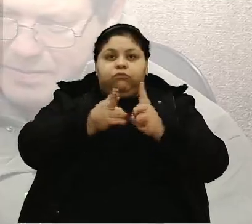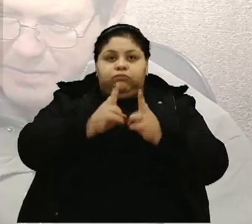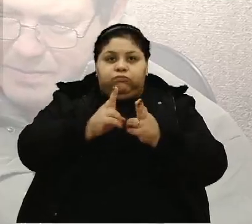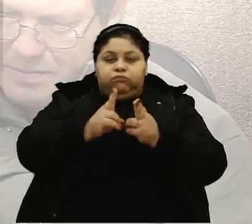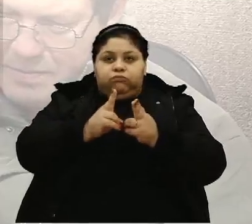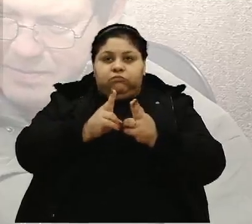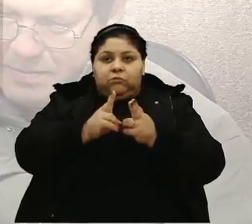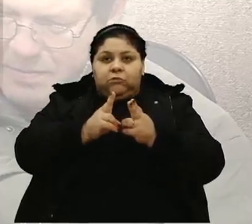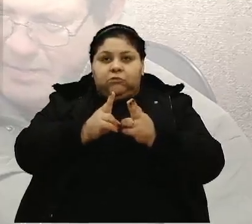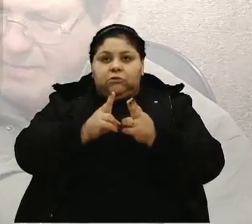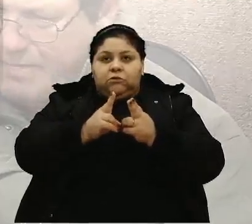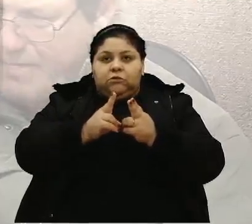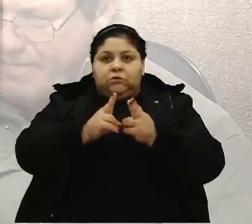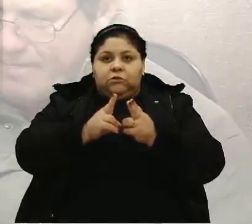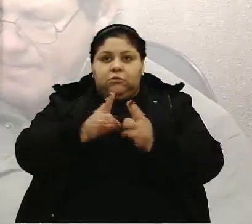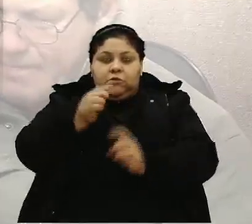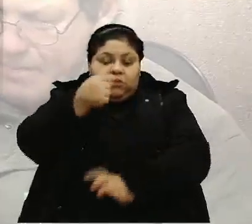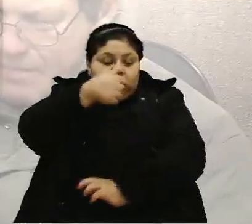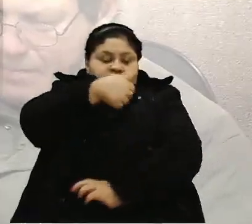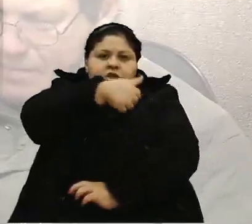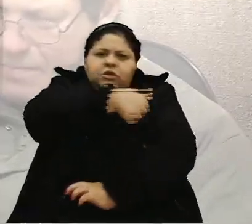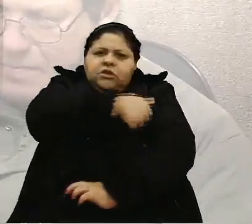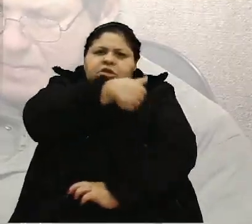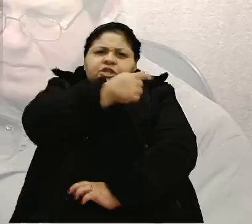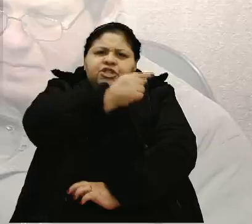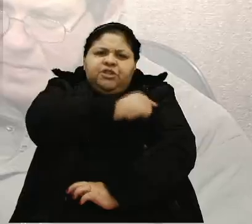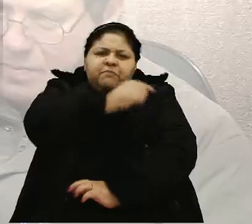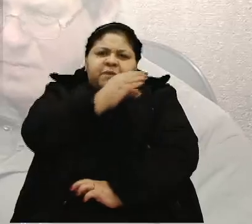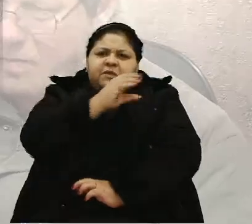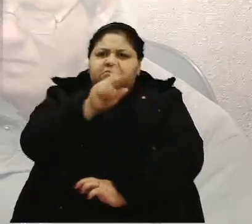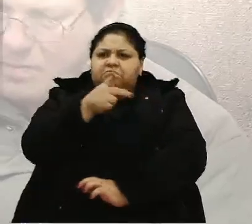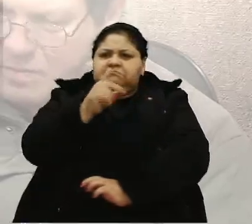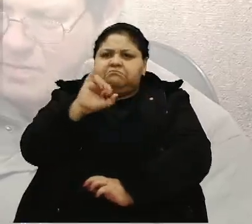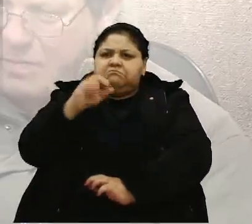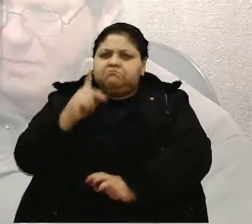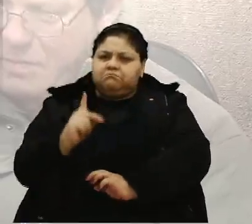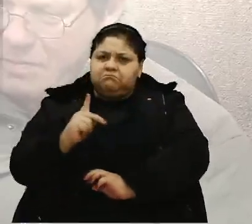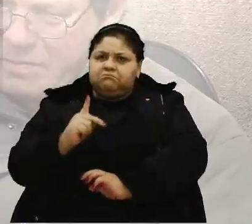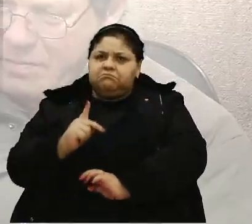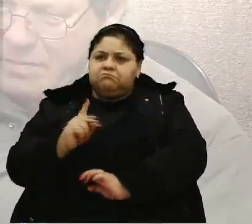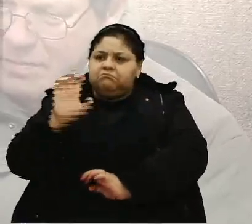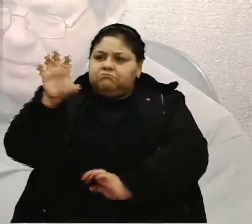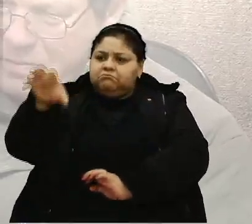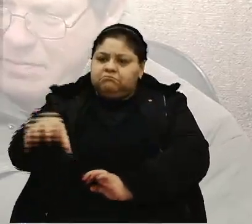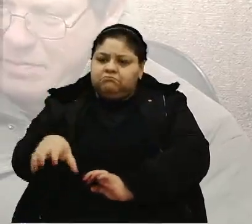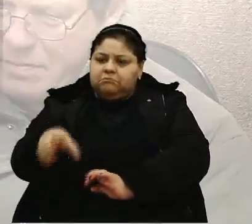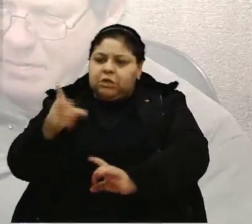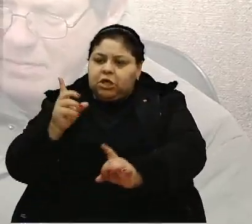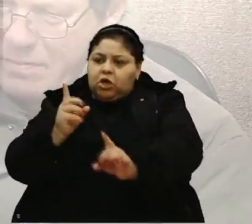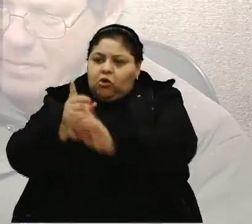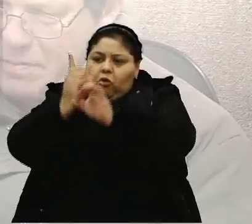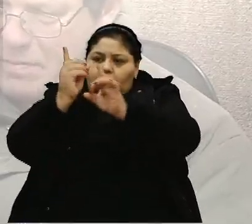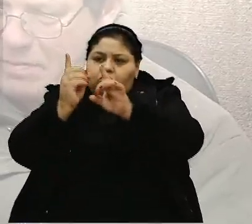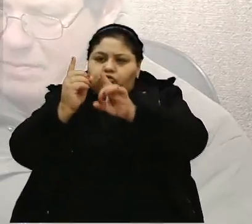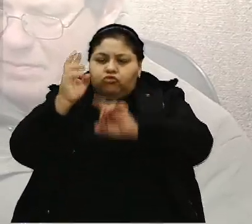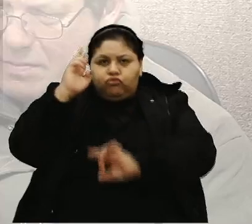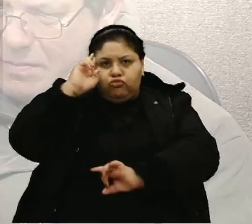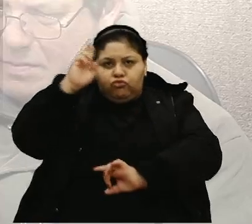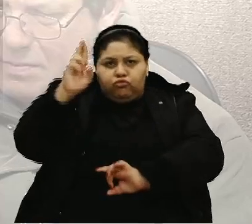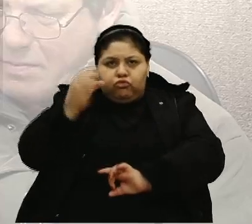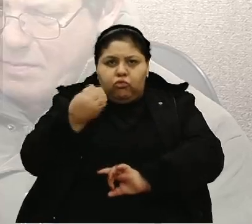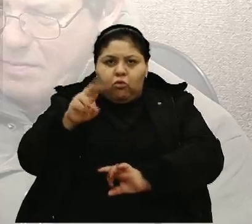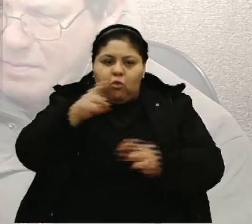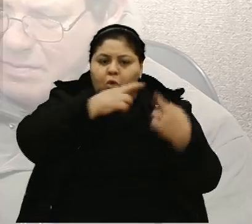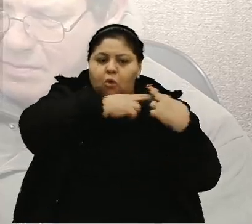que a microchipagem vai possibilitar que os órgãos competentes encontrem os proprietários ou responsáveis